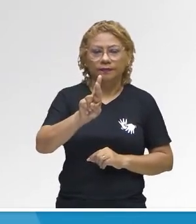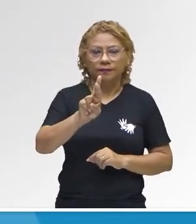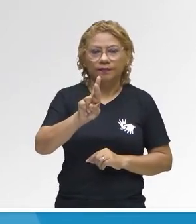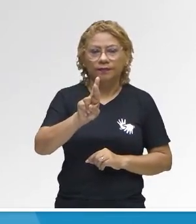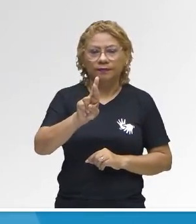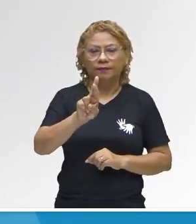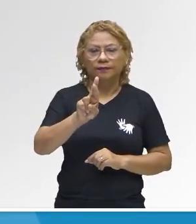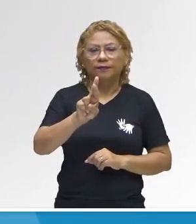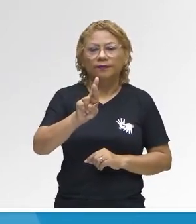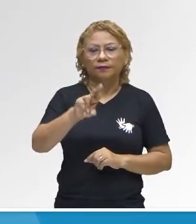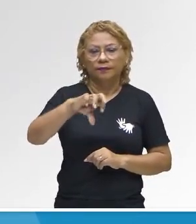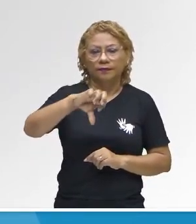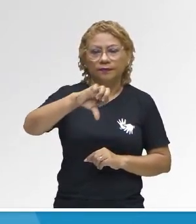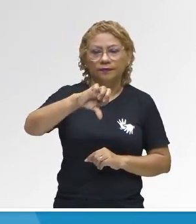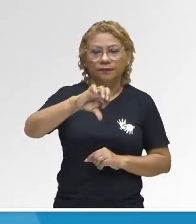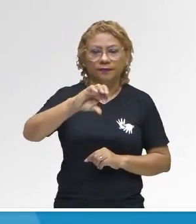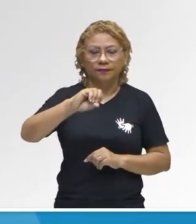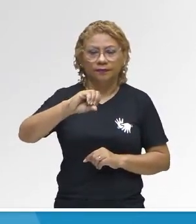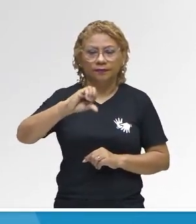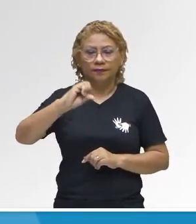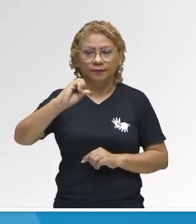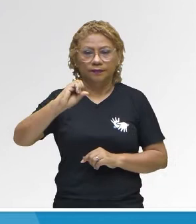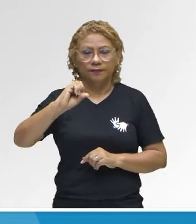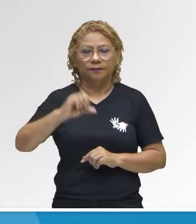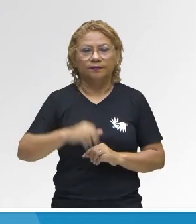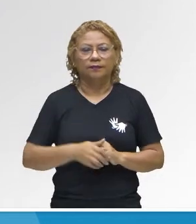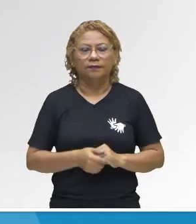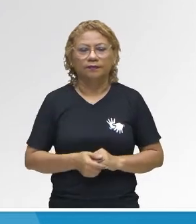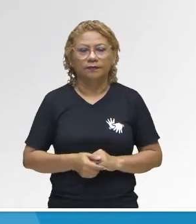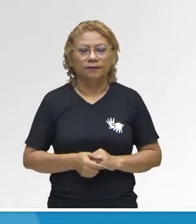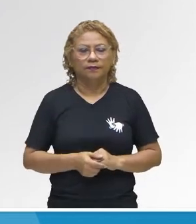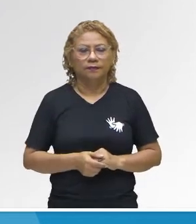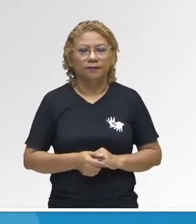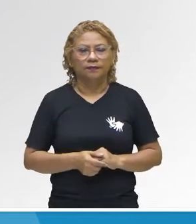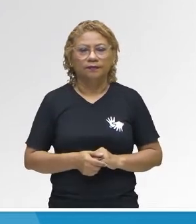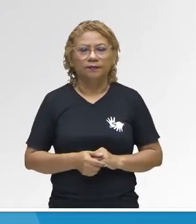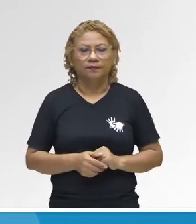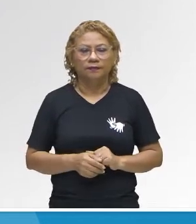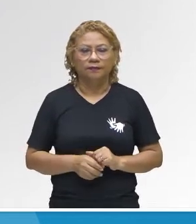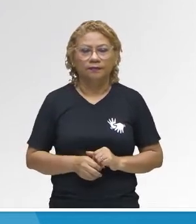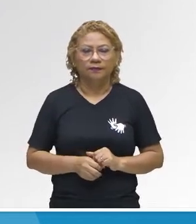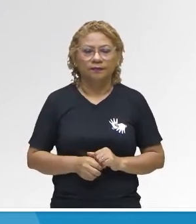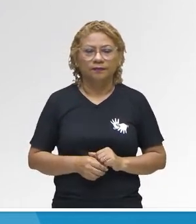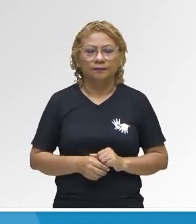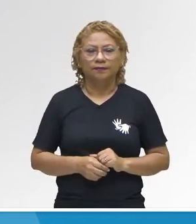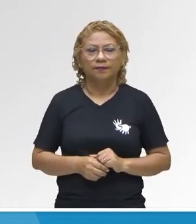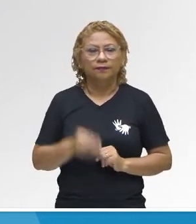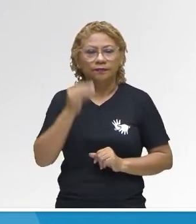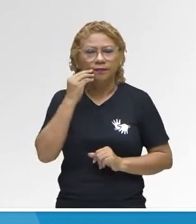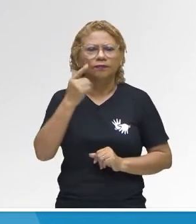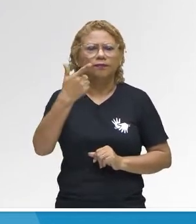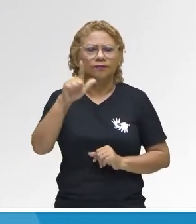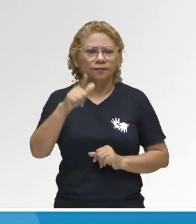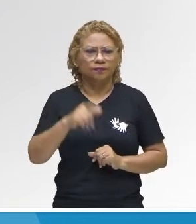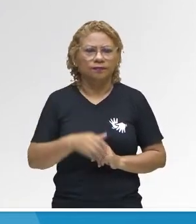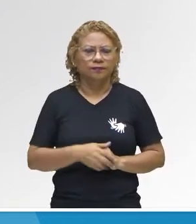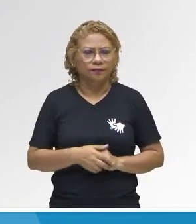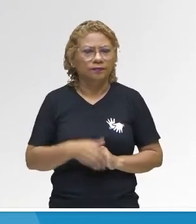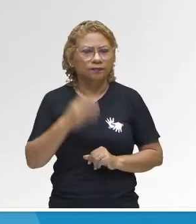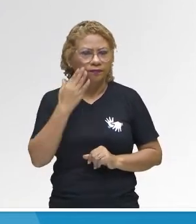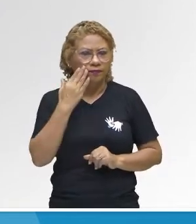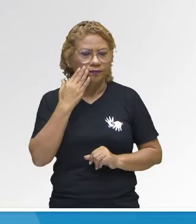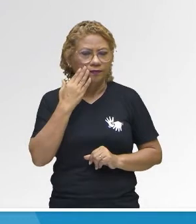graus nesse plano alfa. Ok? Na próxima cartela, nós já temos aí,